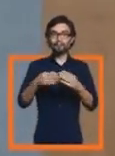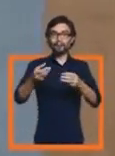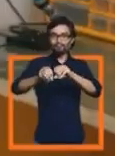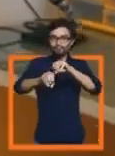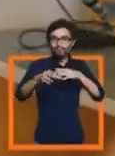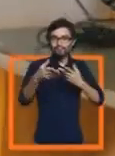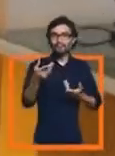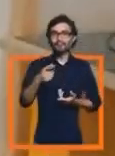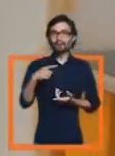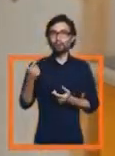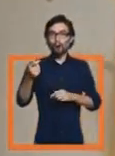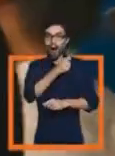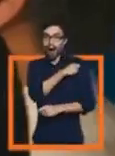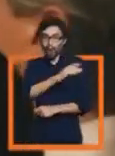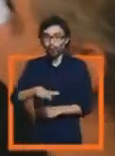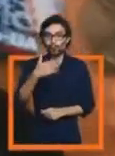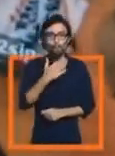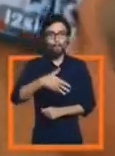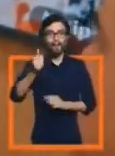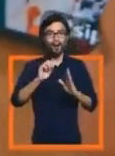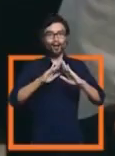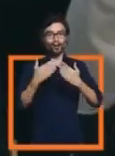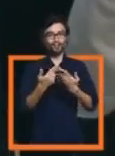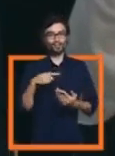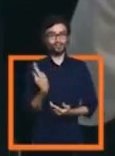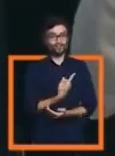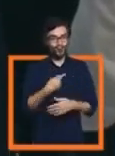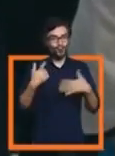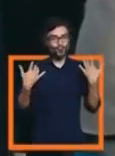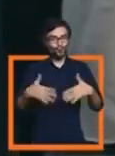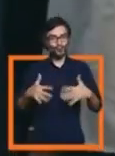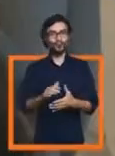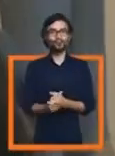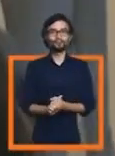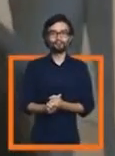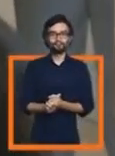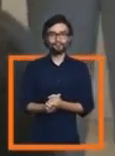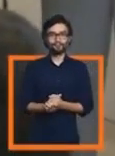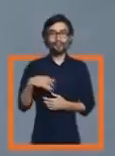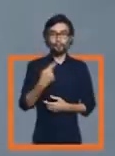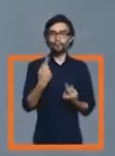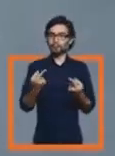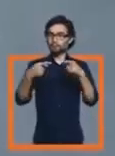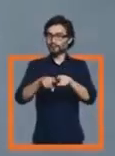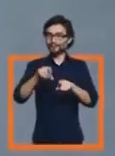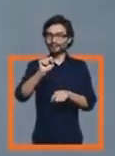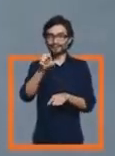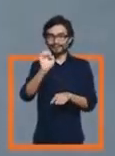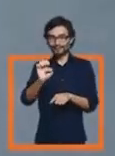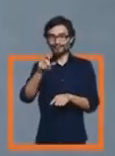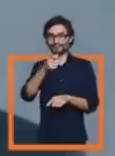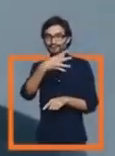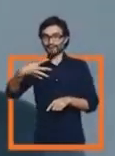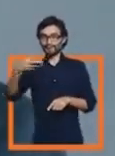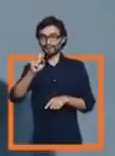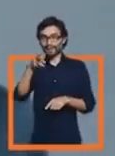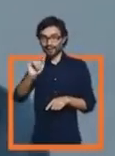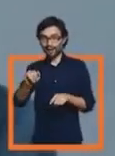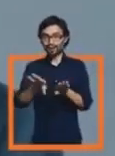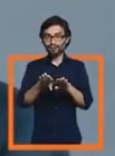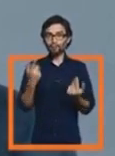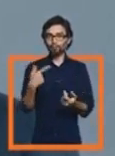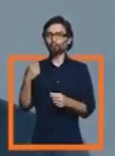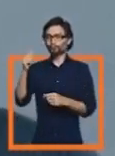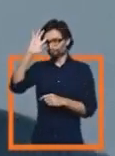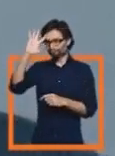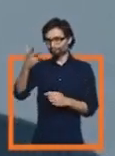ensino técnico para todos os alunos. Cuidar melhor das nossas escolas. Fazer parcerias com o SESI e o SENAI. E por tudo